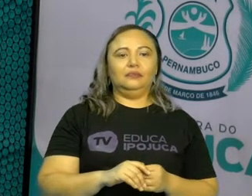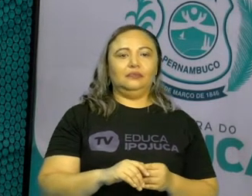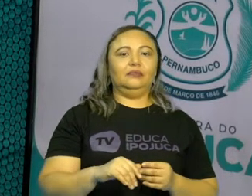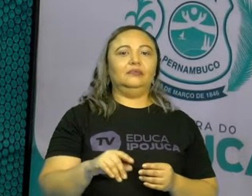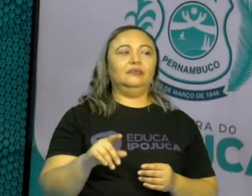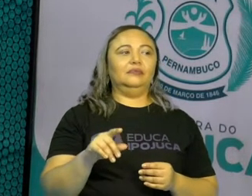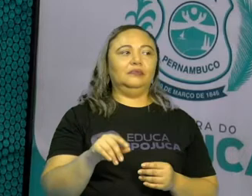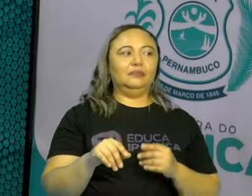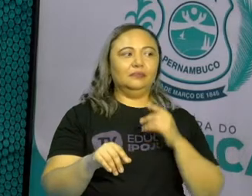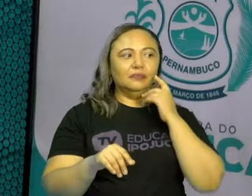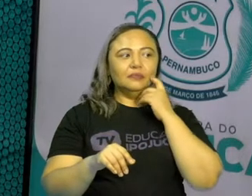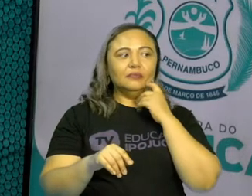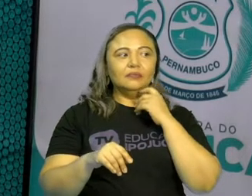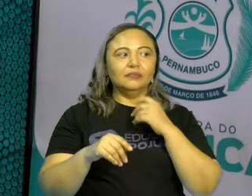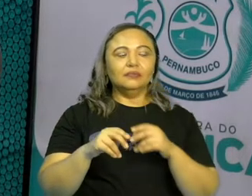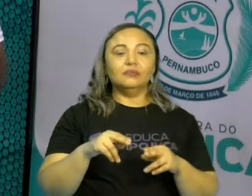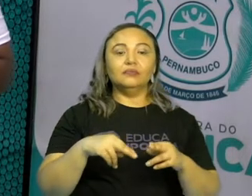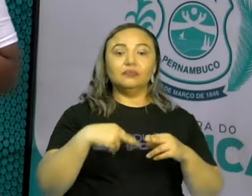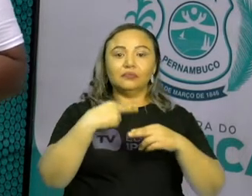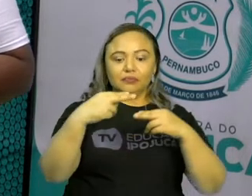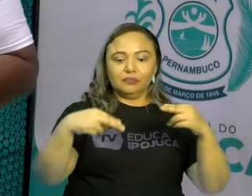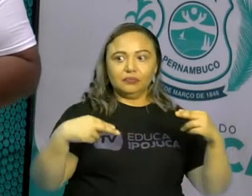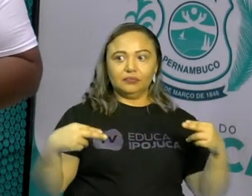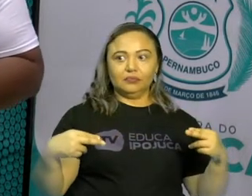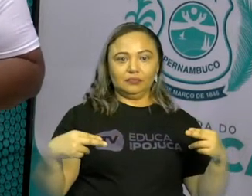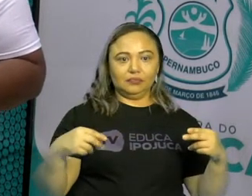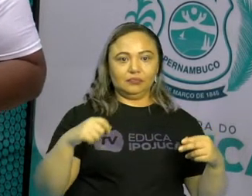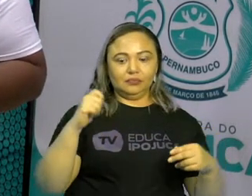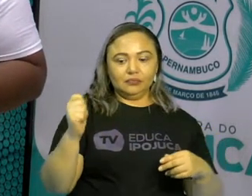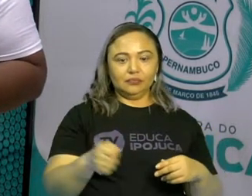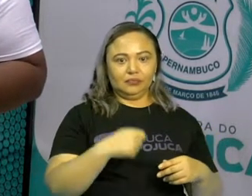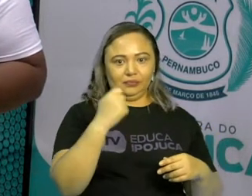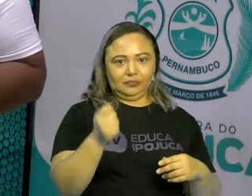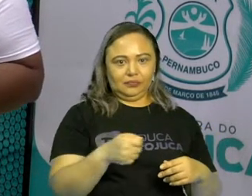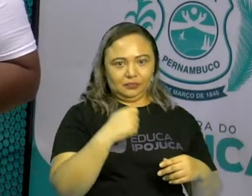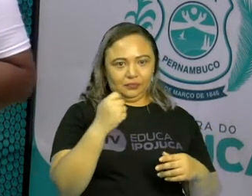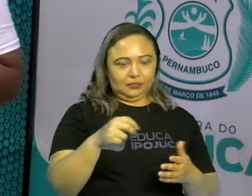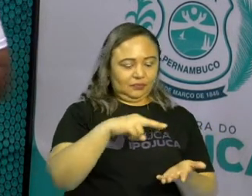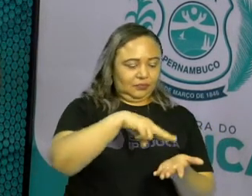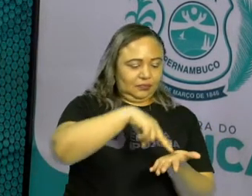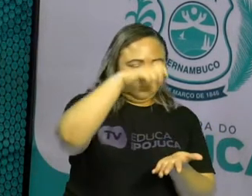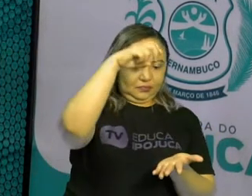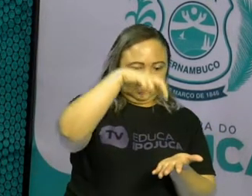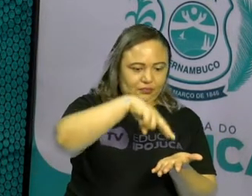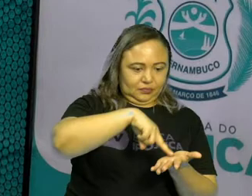também. Temos a brincadeira do pula-corda,